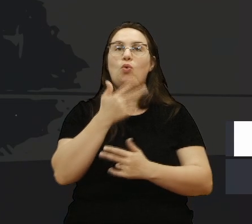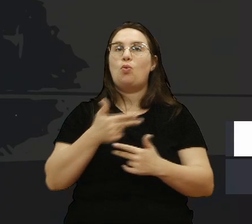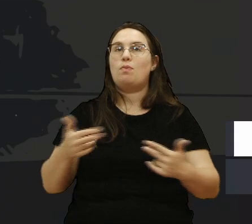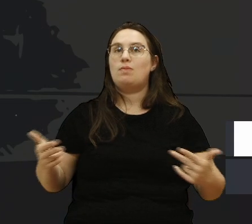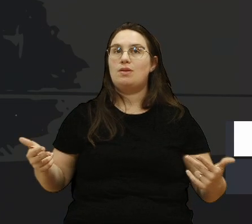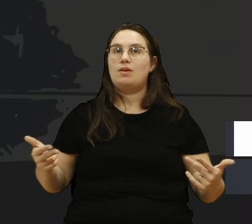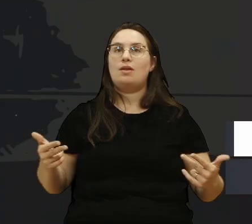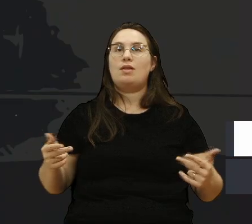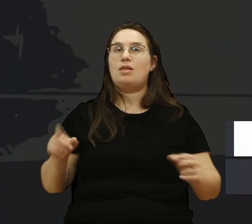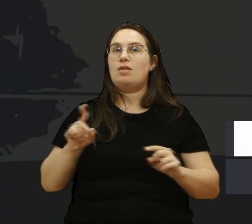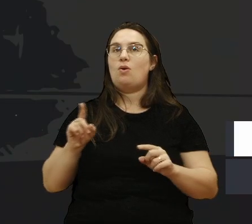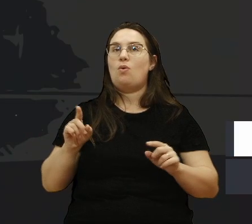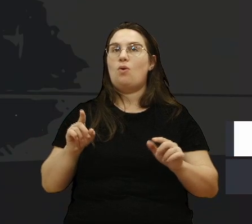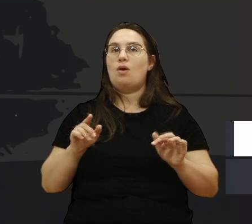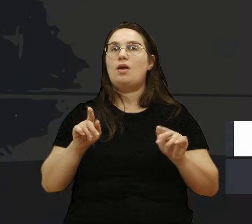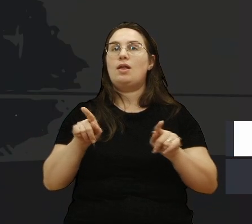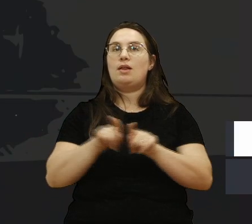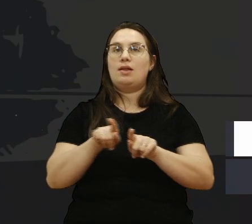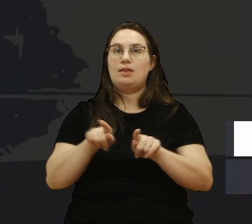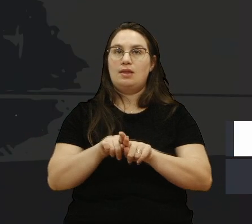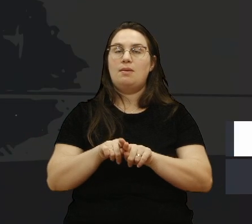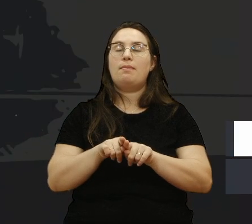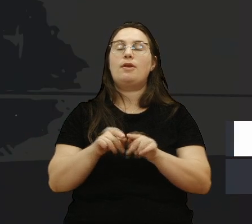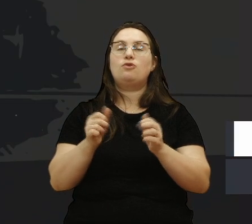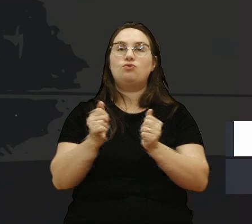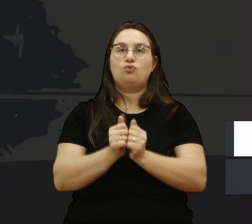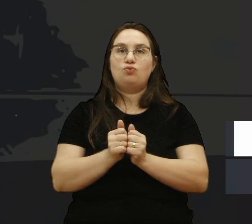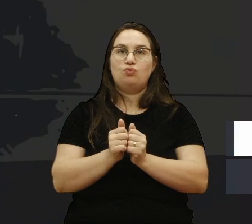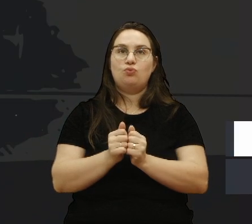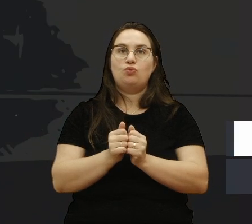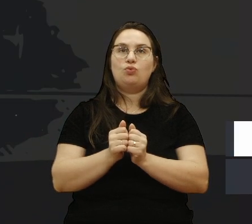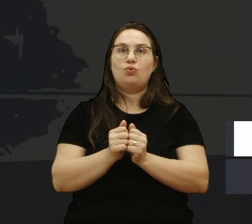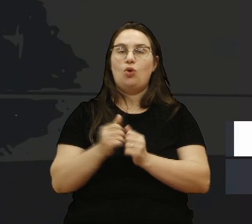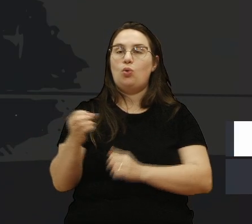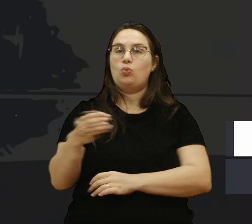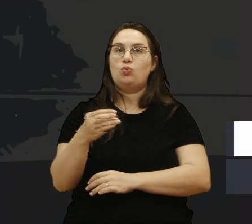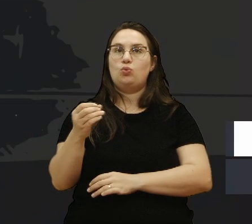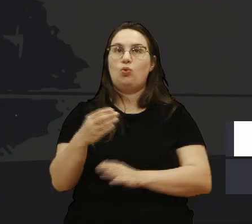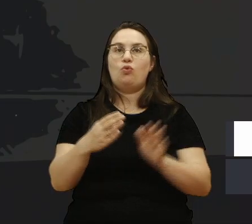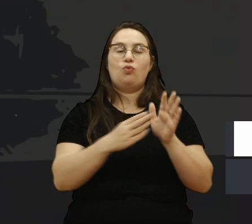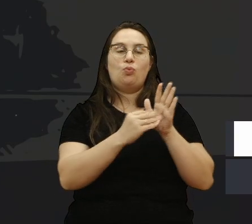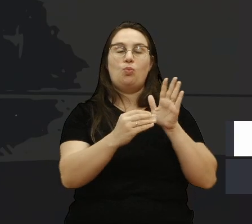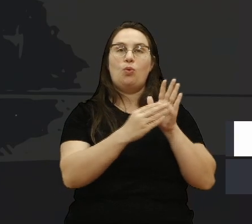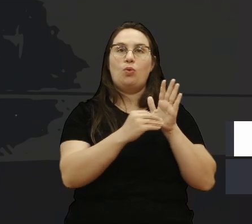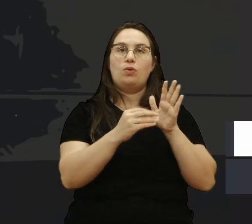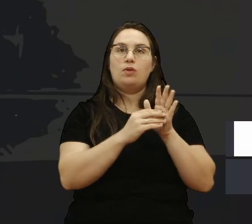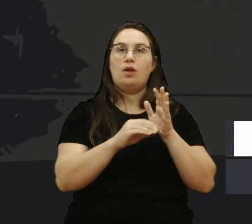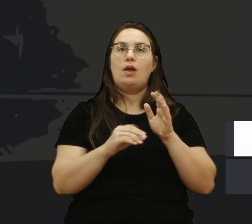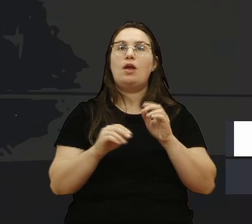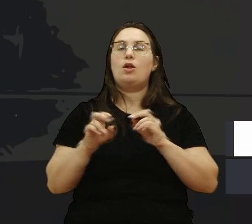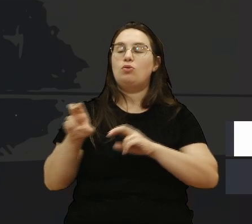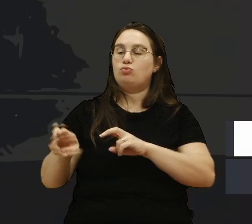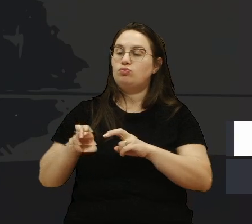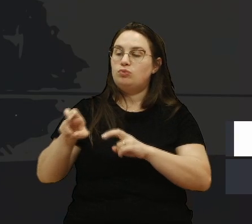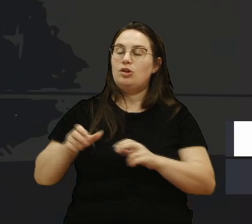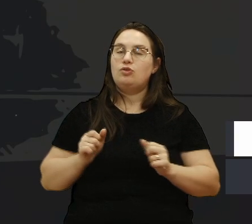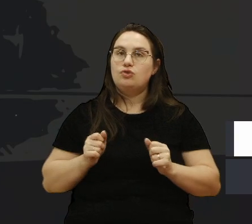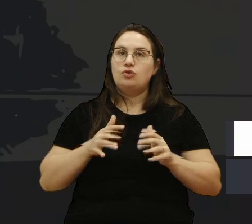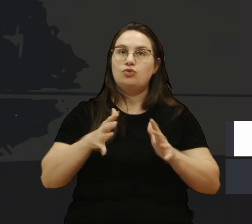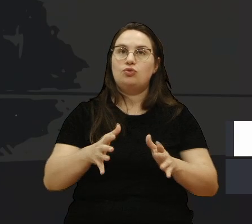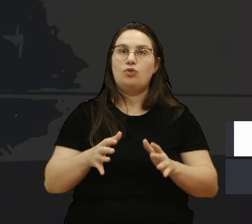um fornecedor de alimentos, ele é também, por consequência, um novo modelo de manejo e da evolução